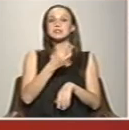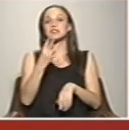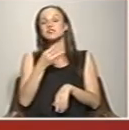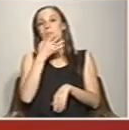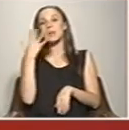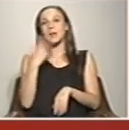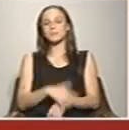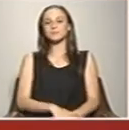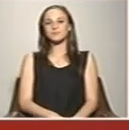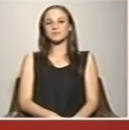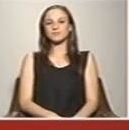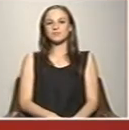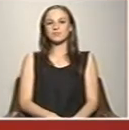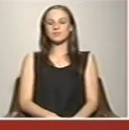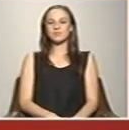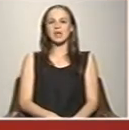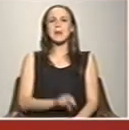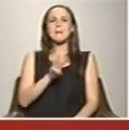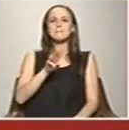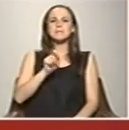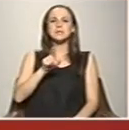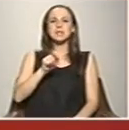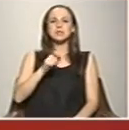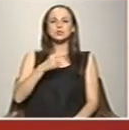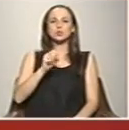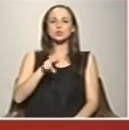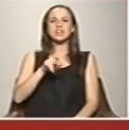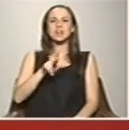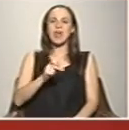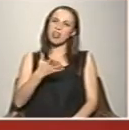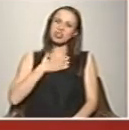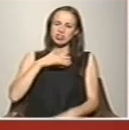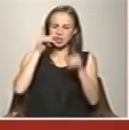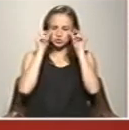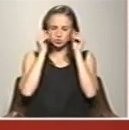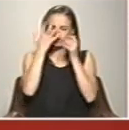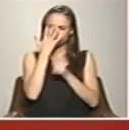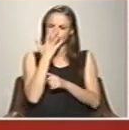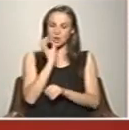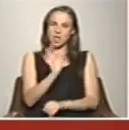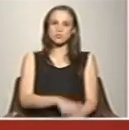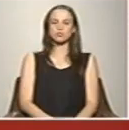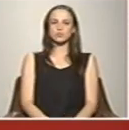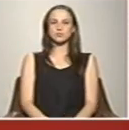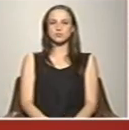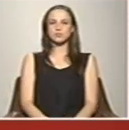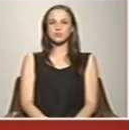Contrariar todo este esquema... É a melatonina que nos faz dormir? É. É produzida na glândula pineal, portanto, que